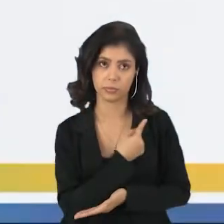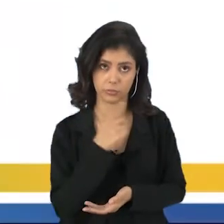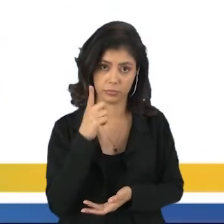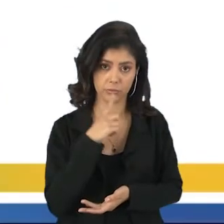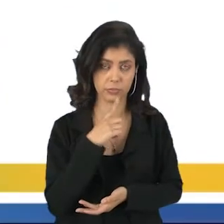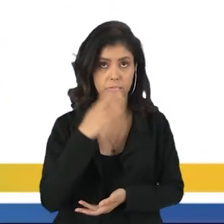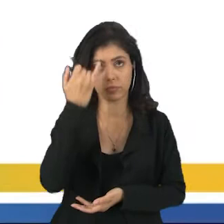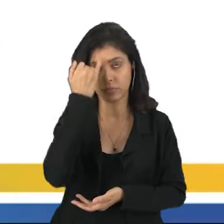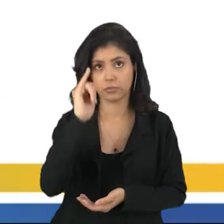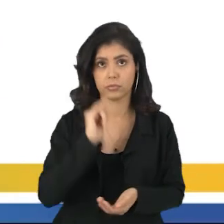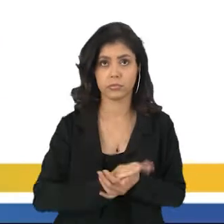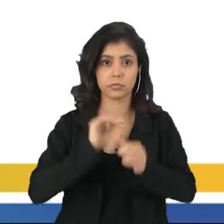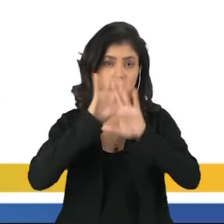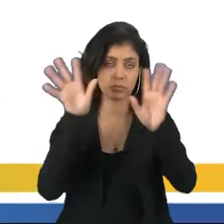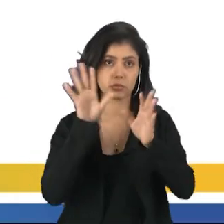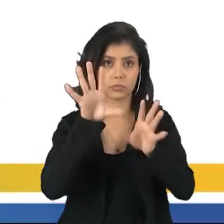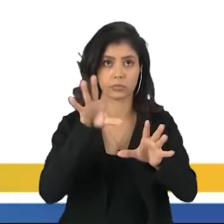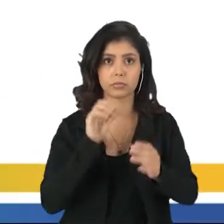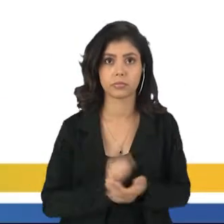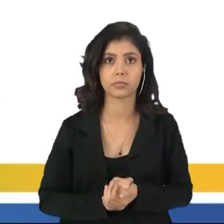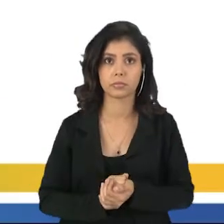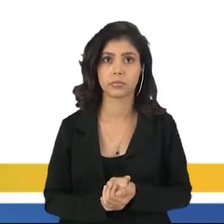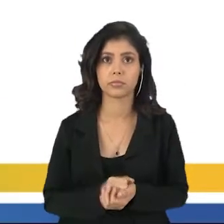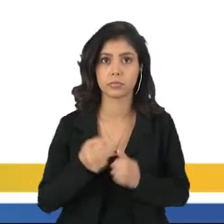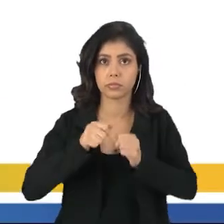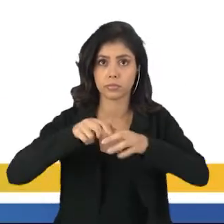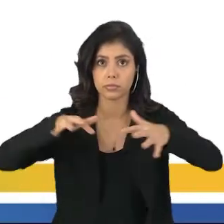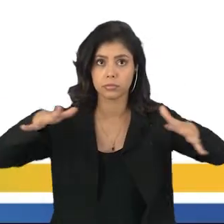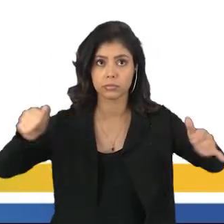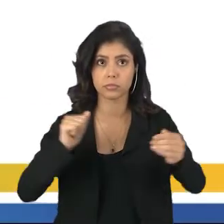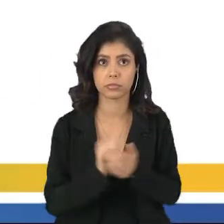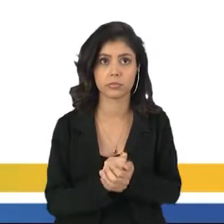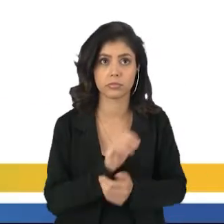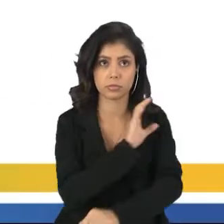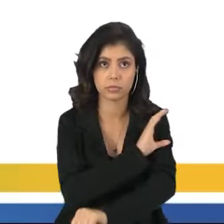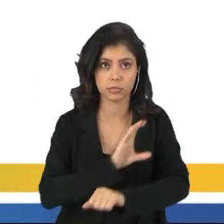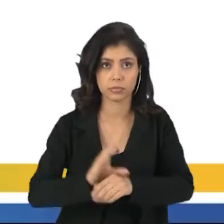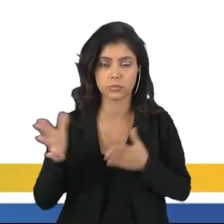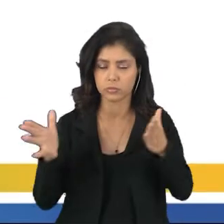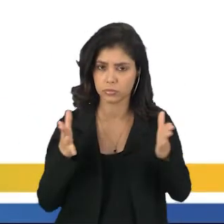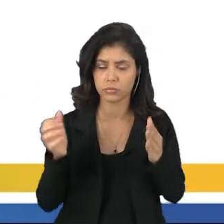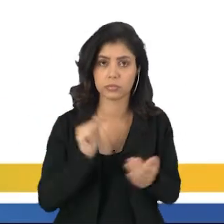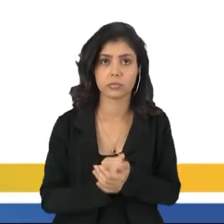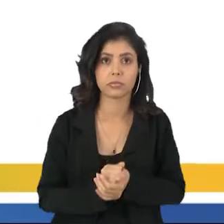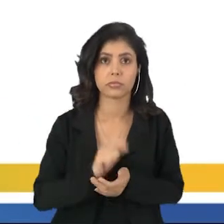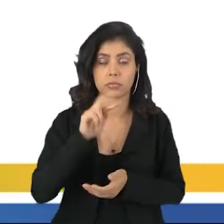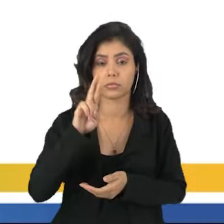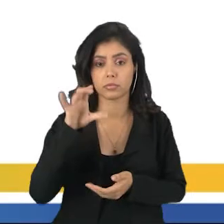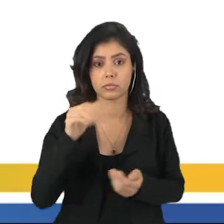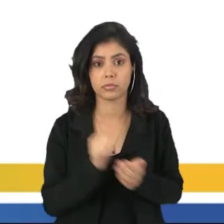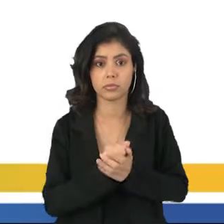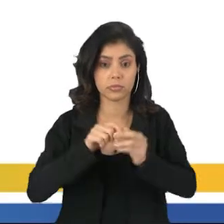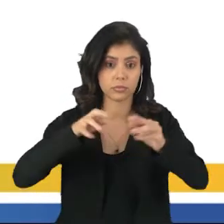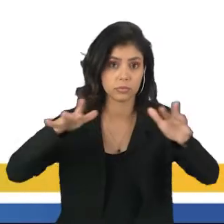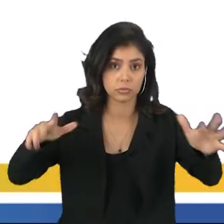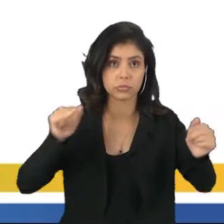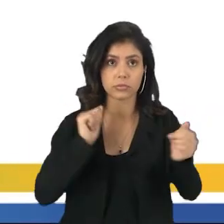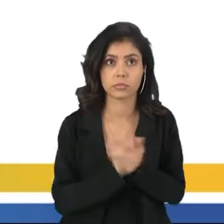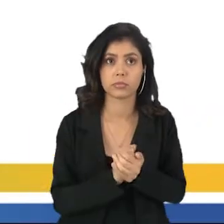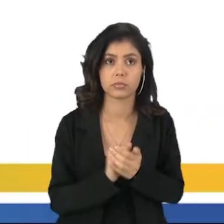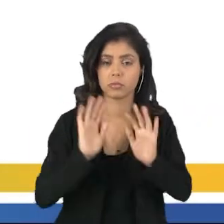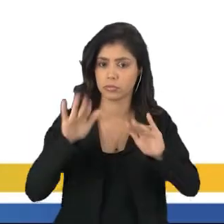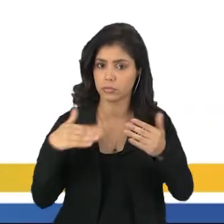essa ideia clara sobre isso. Então olha só, a expansão da cultura europeia está associada à lógica expansionista